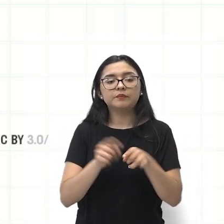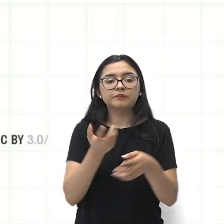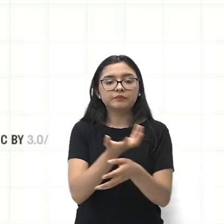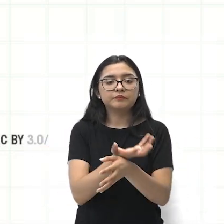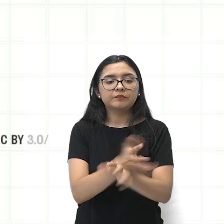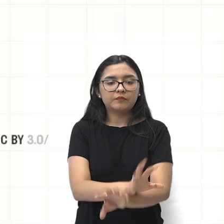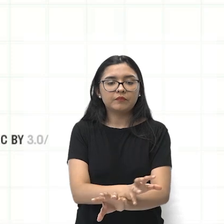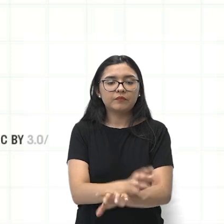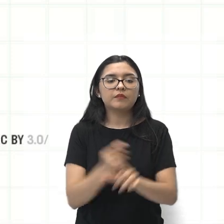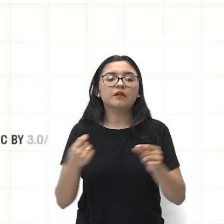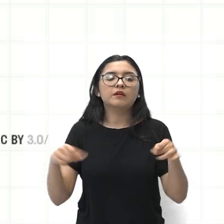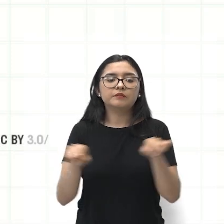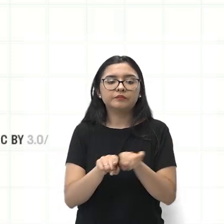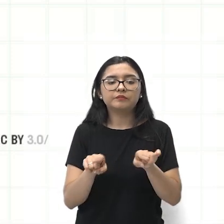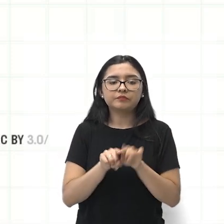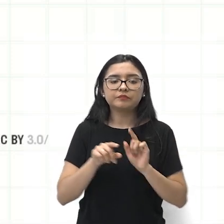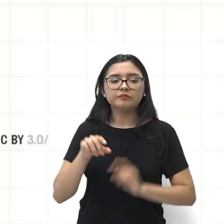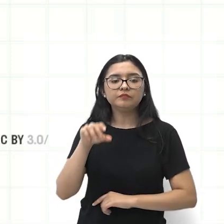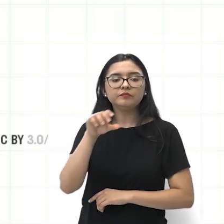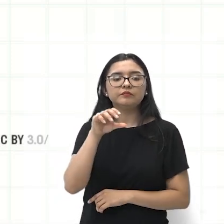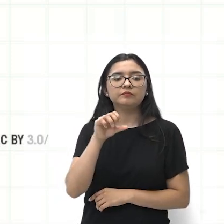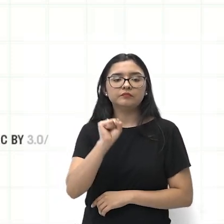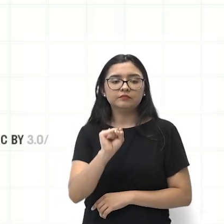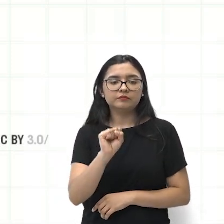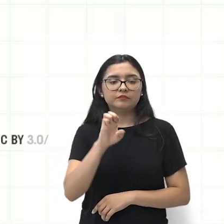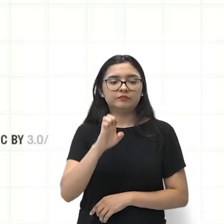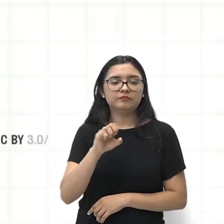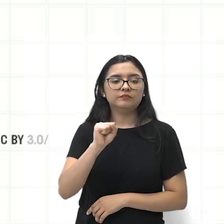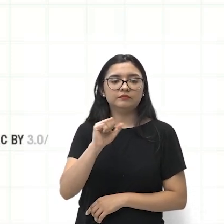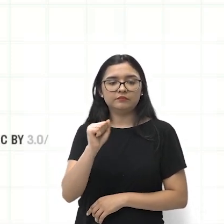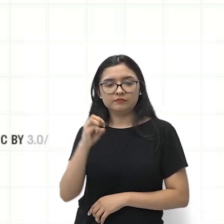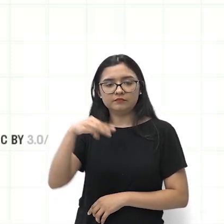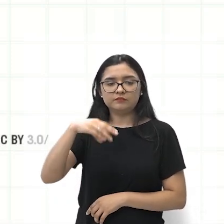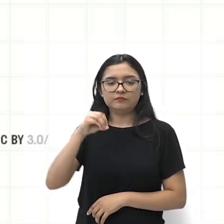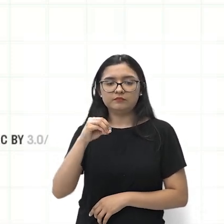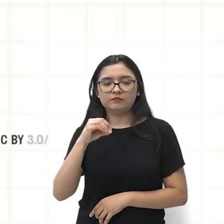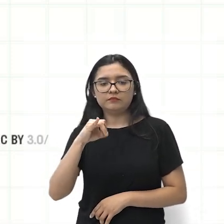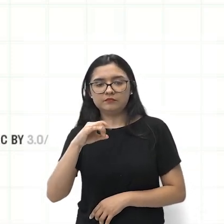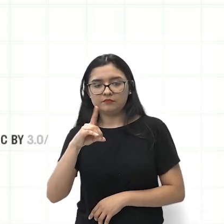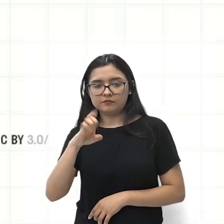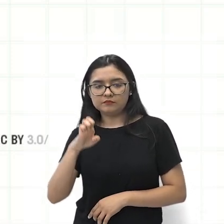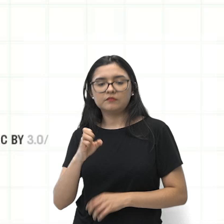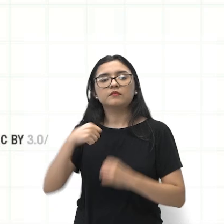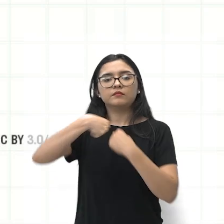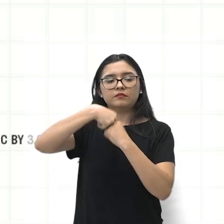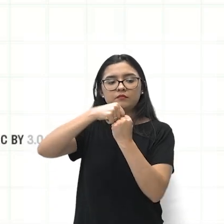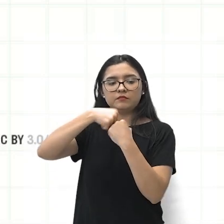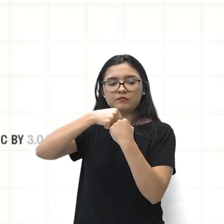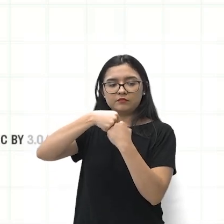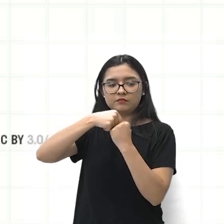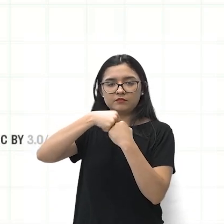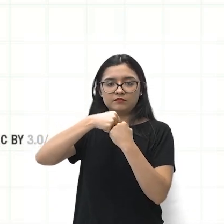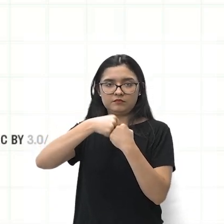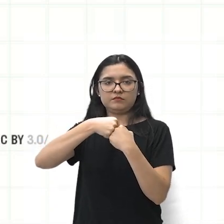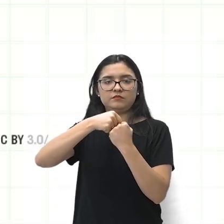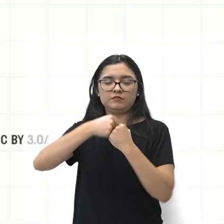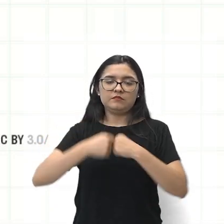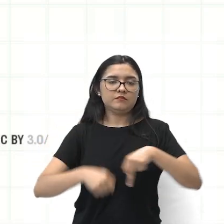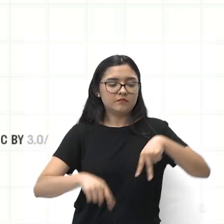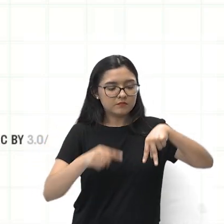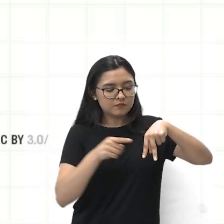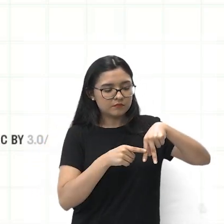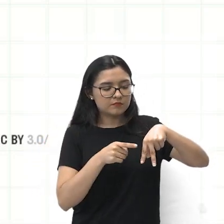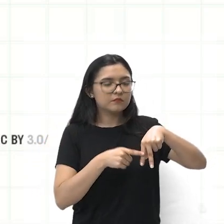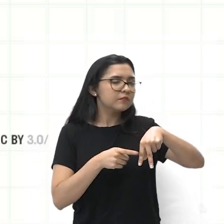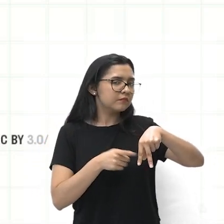osso sesamoide, que é a patela. Professora, osso